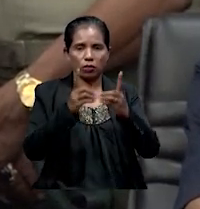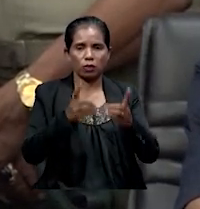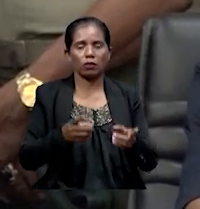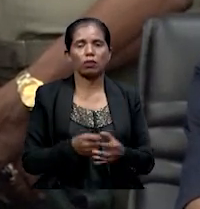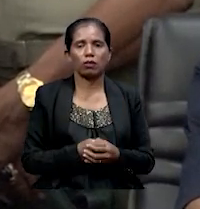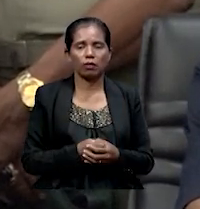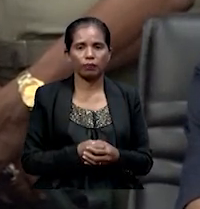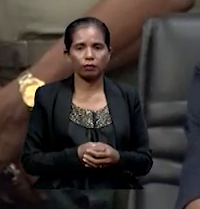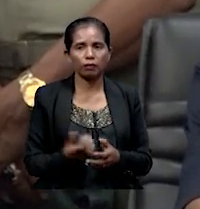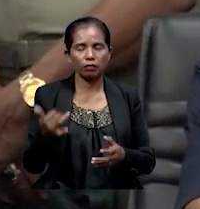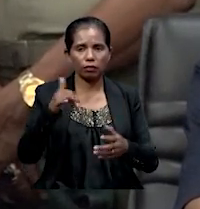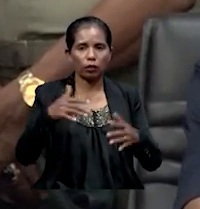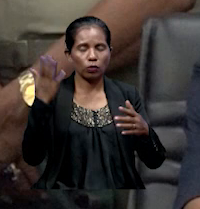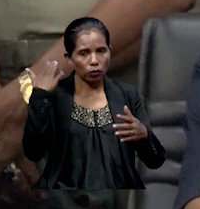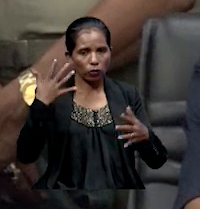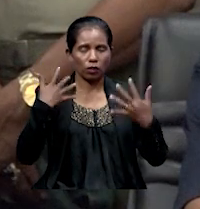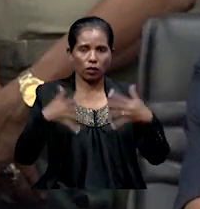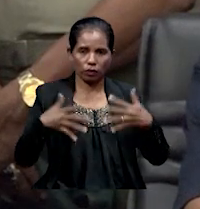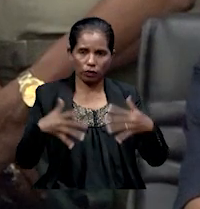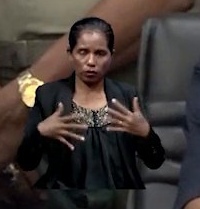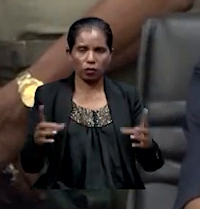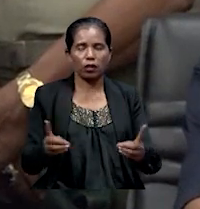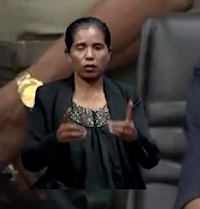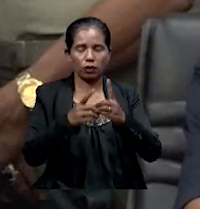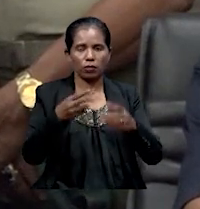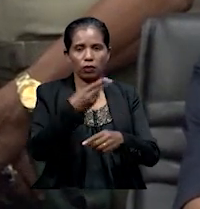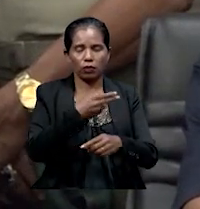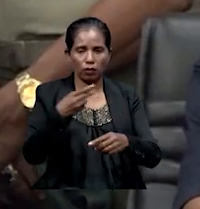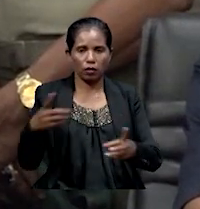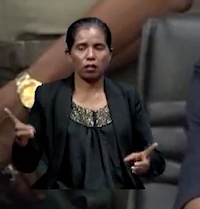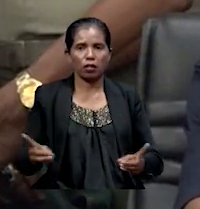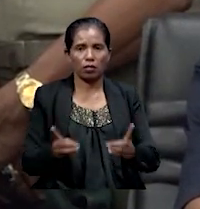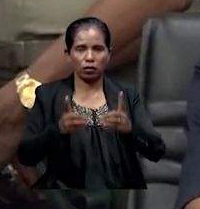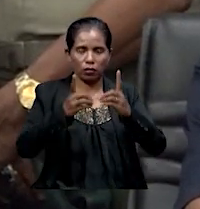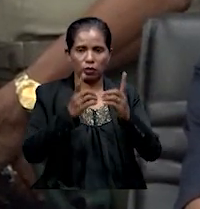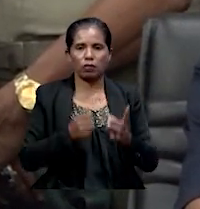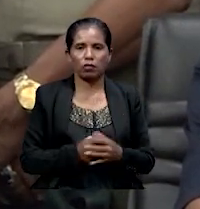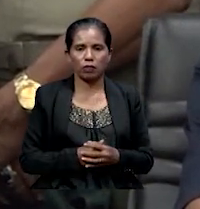Mas também sira nebe mos, hasur lo que hirus mata hasur torturas no